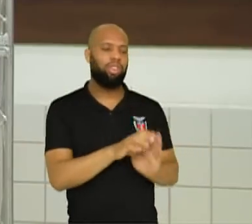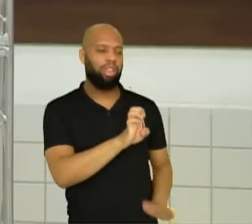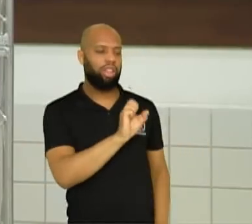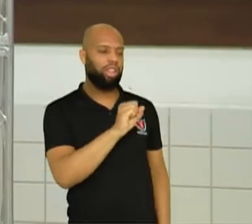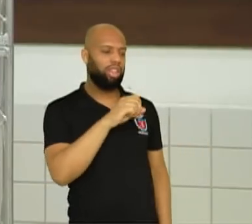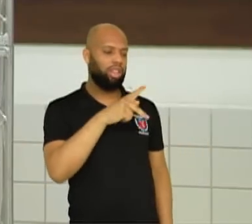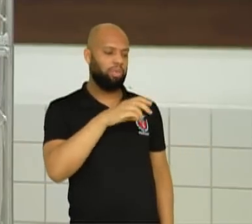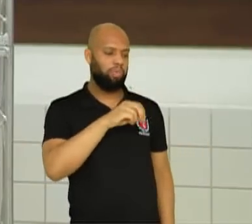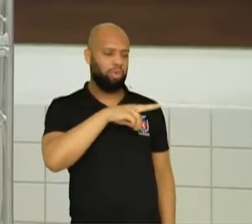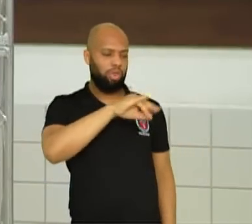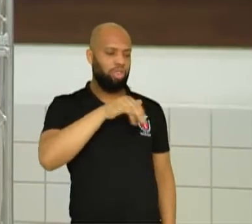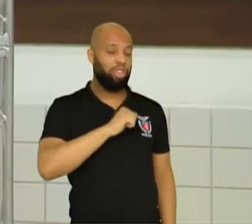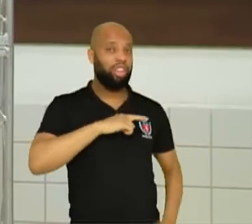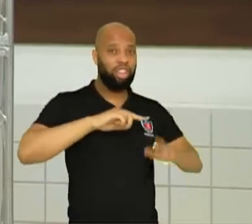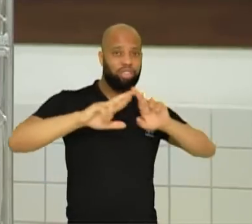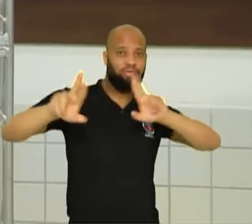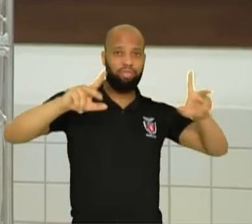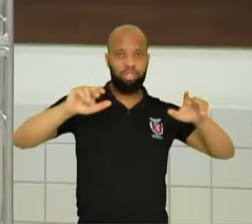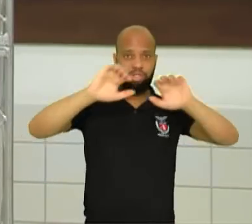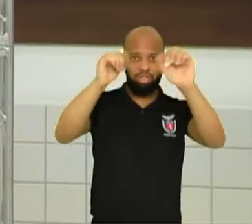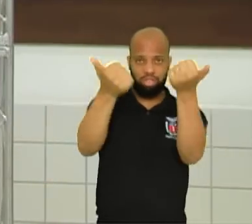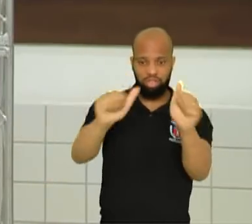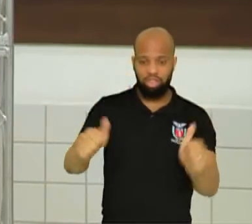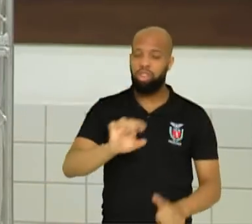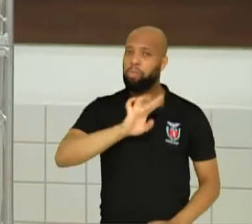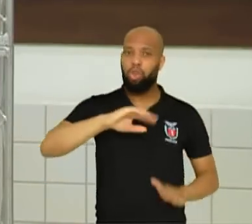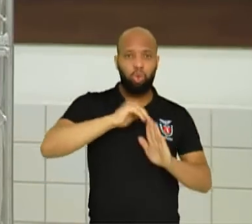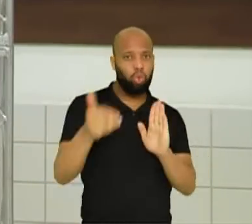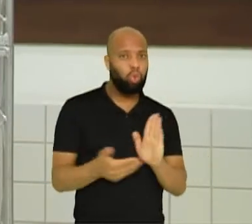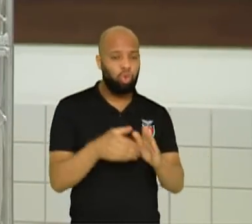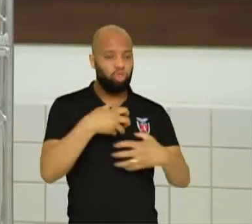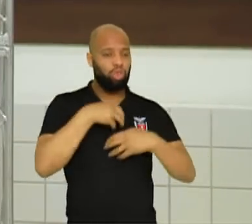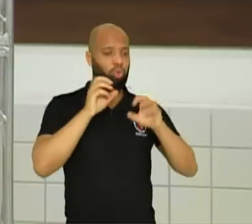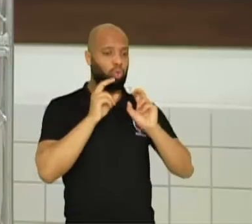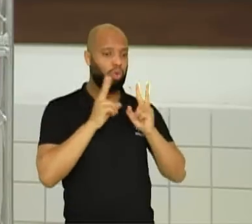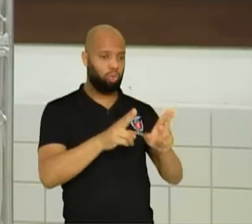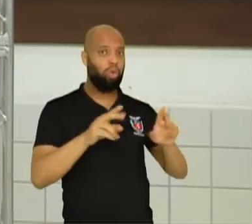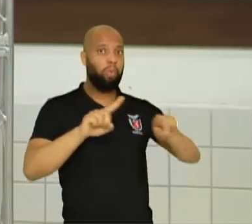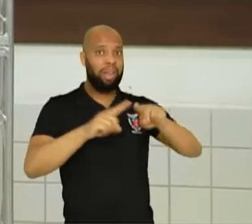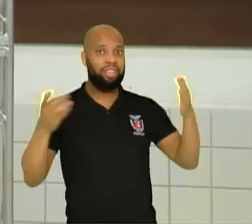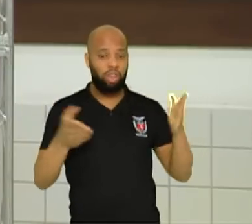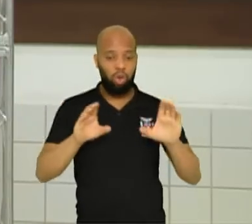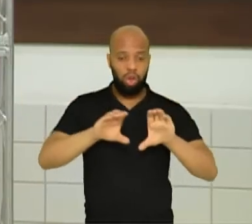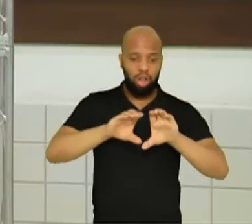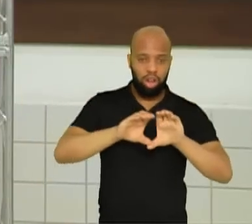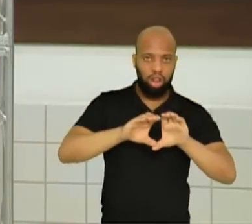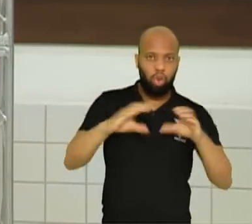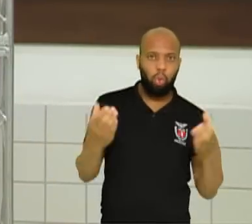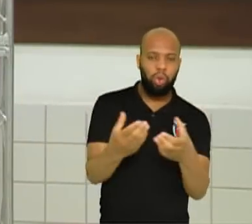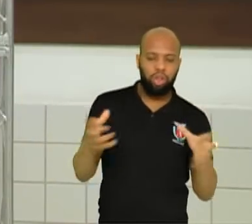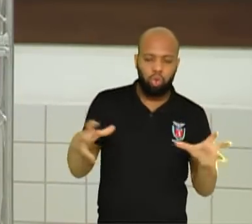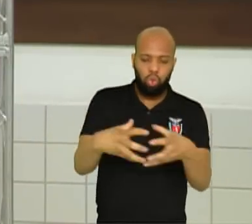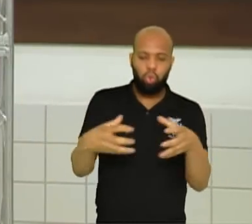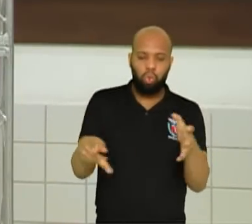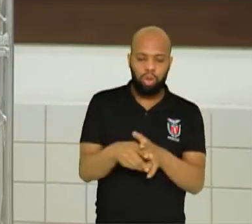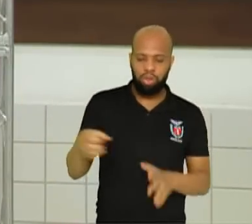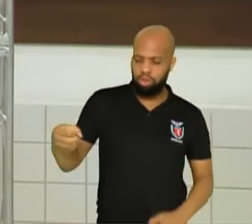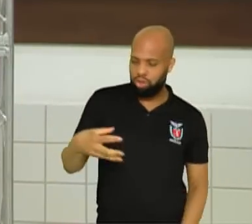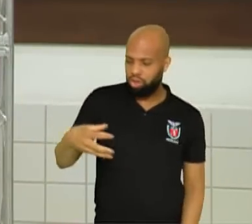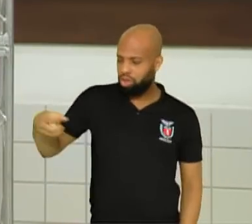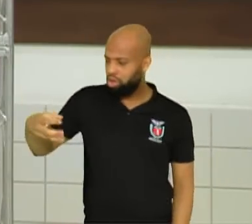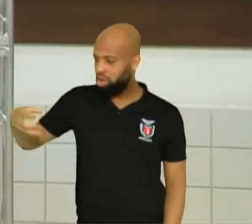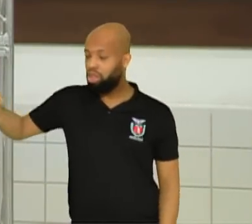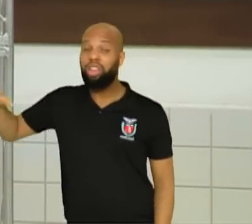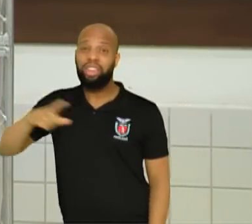gente viu que tinham formatos diferentes, mas eram apenas esponjas. Aqui nos quinidários, a gente tem 5 tipos de representantes.